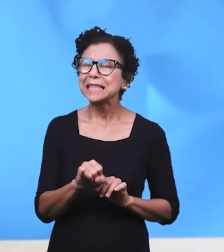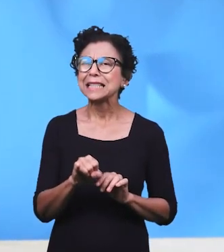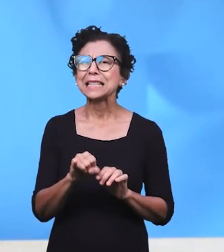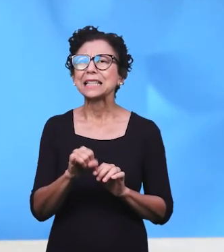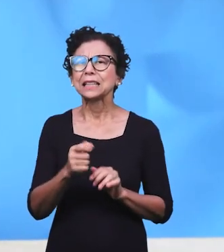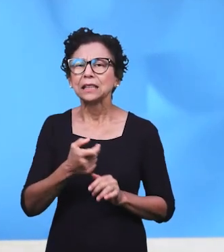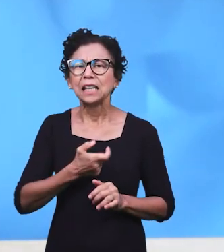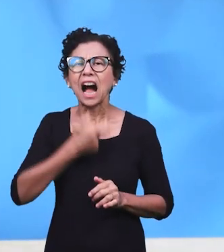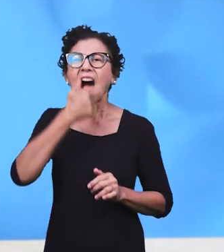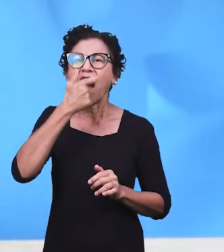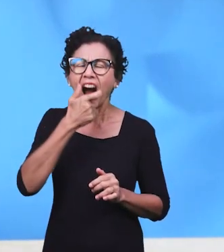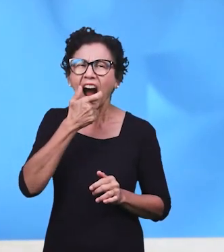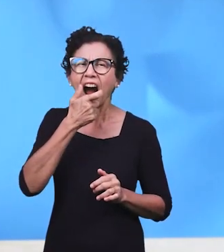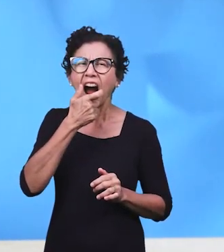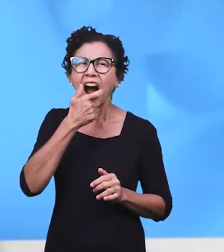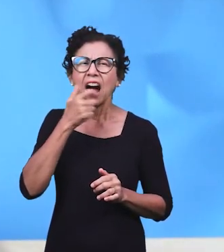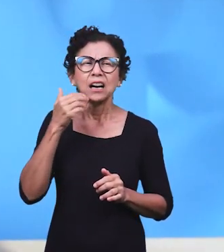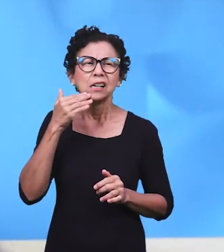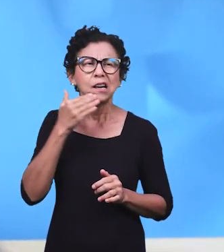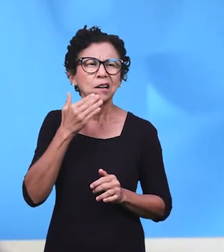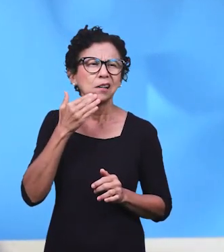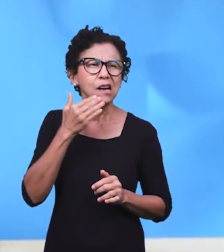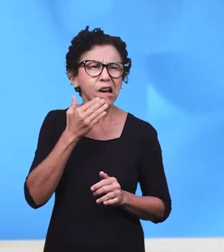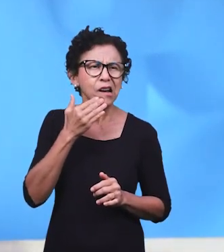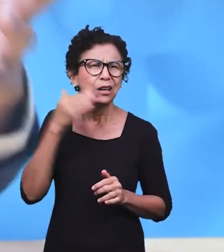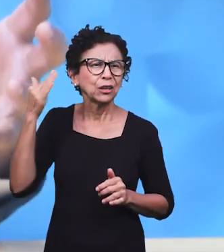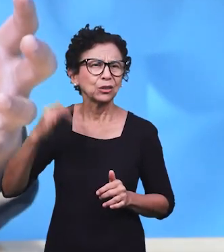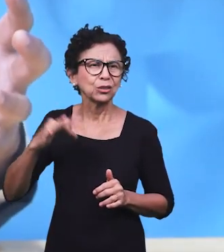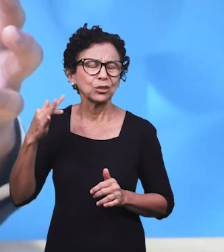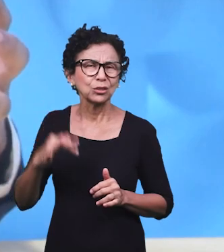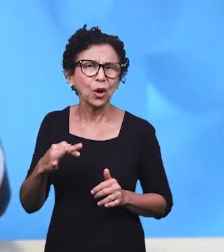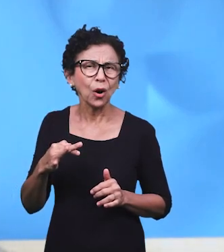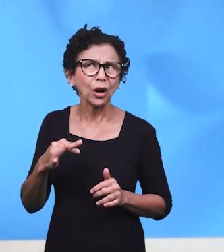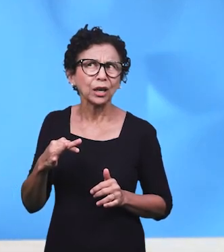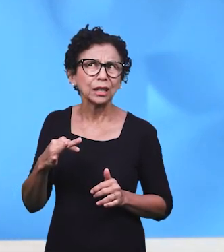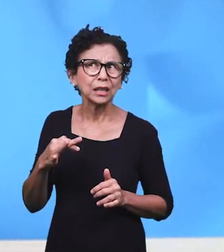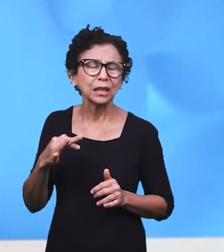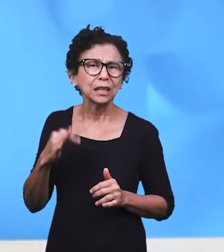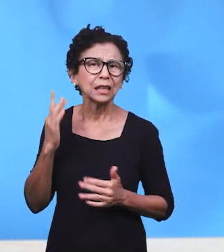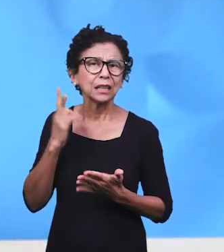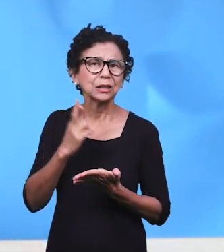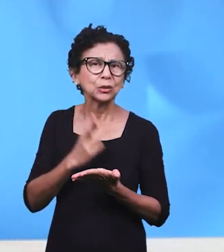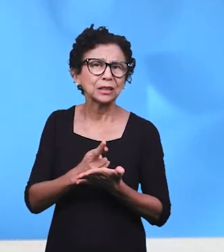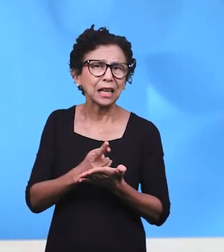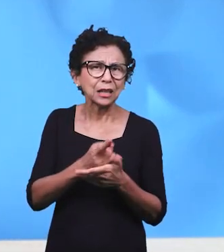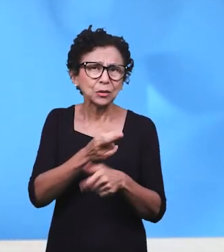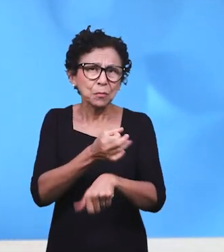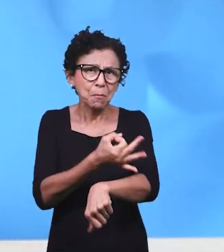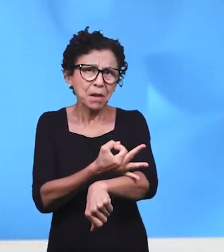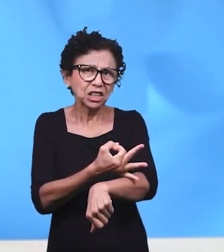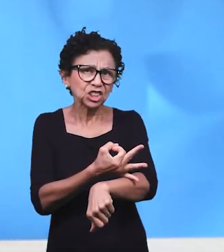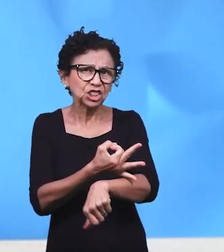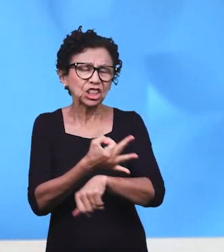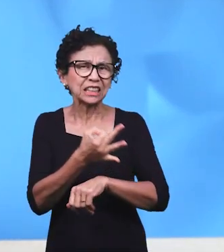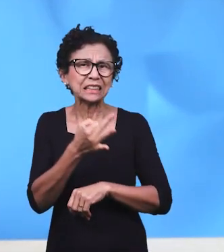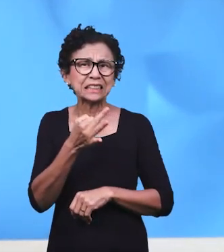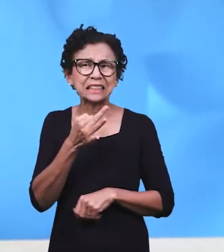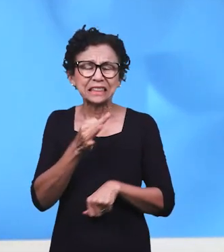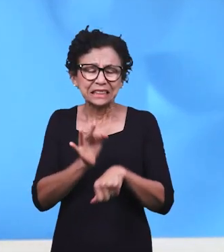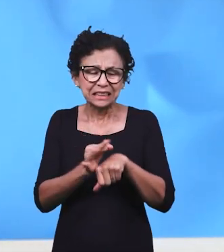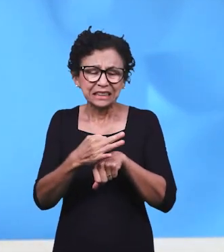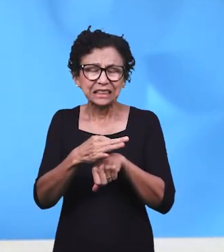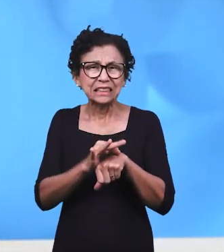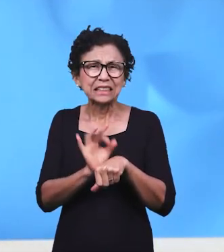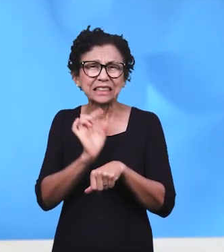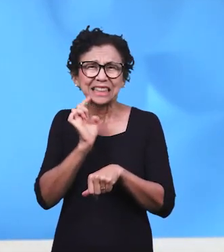se a prótese está mal adaptada, ela está machucando. Se ela está machucando, ela está gerando lesão. Gerou lesão, aí